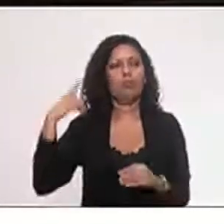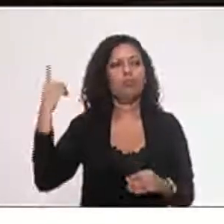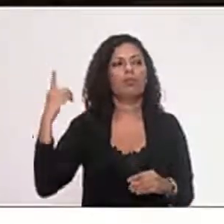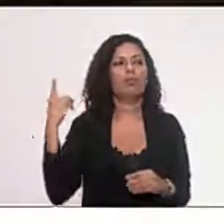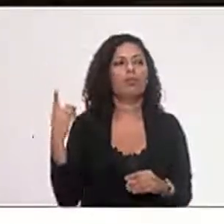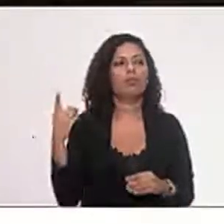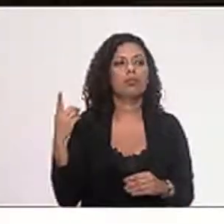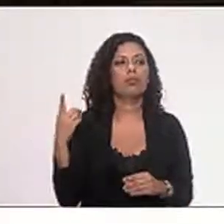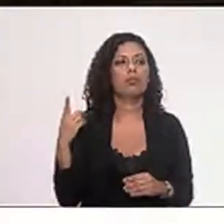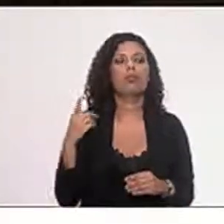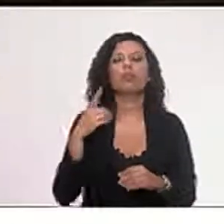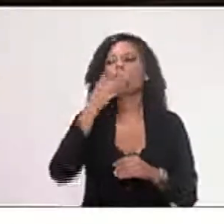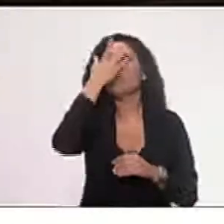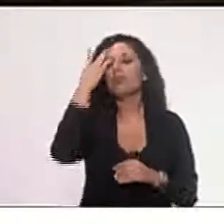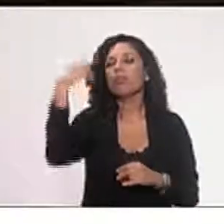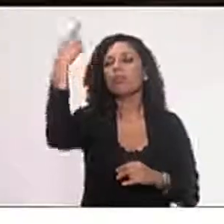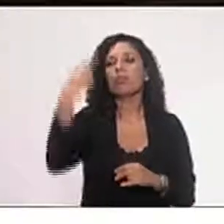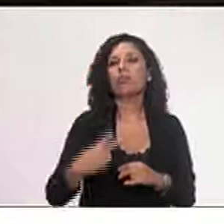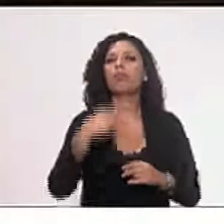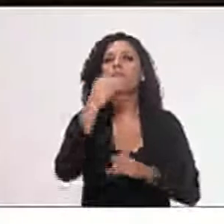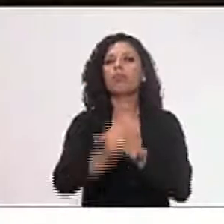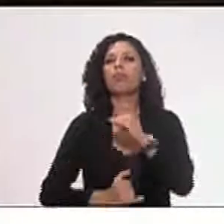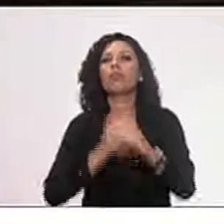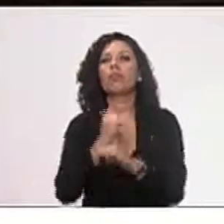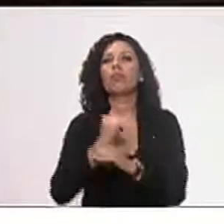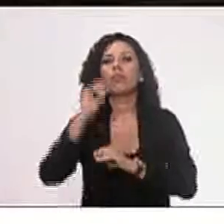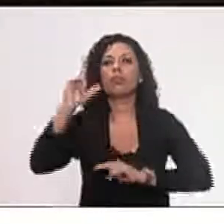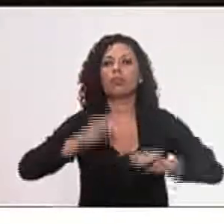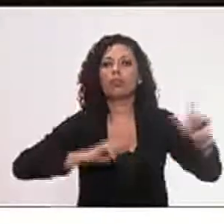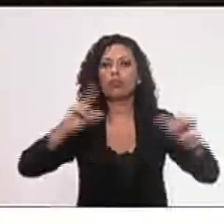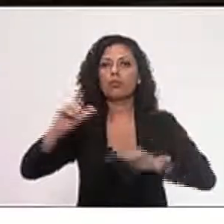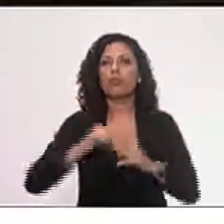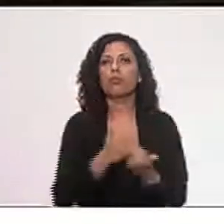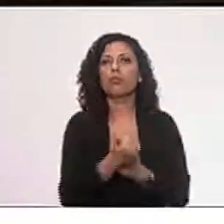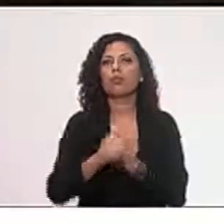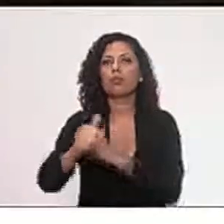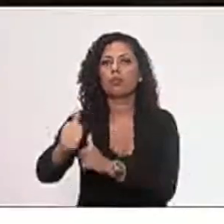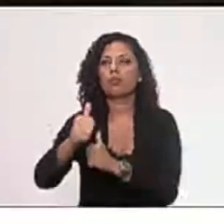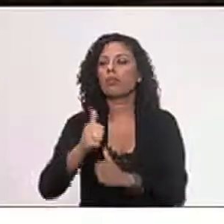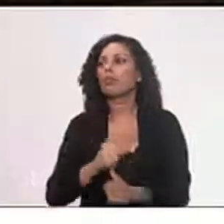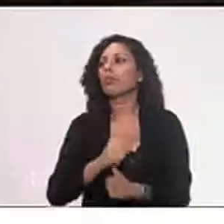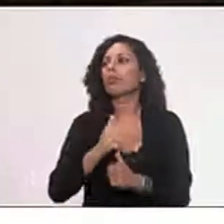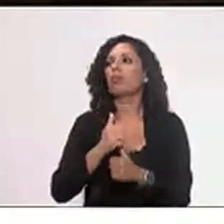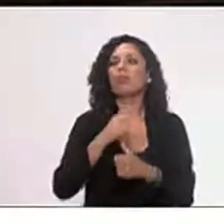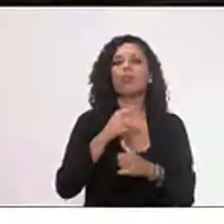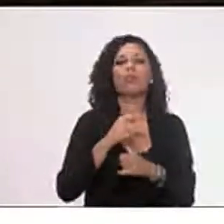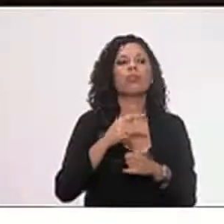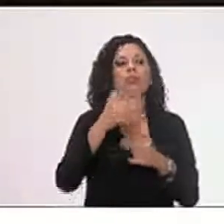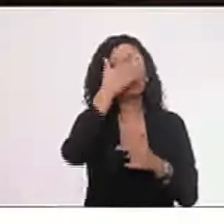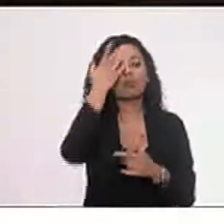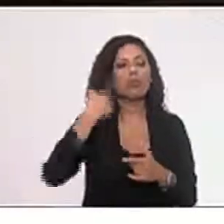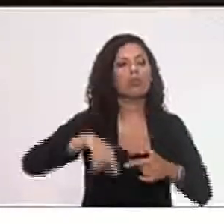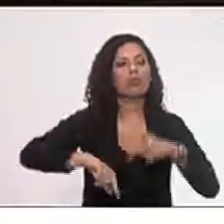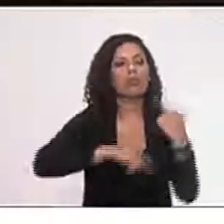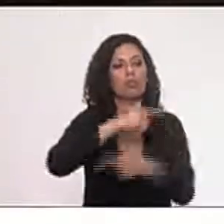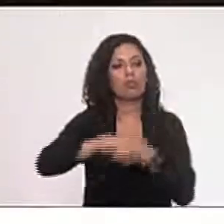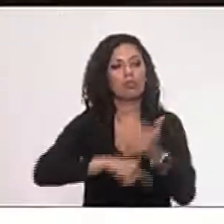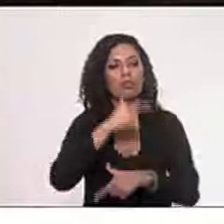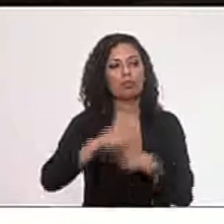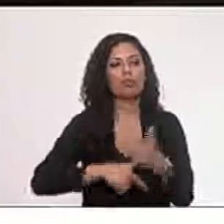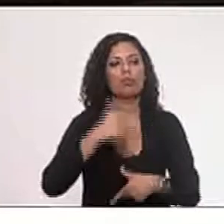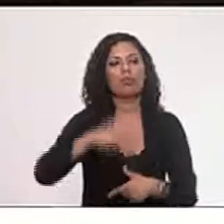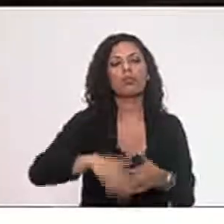cidadãos que nos assistem pela tv led nos seguem pelas redes sociais imprensa trabalhadoras e trabalhadores